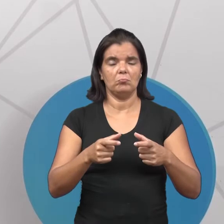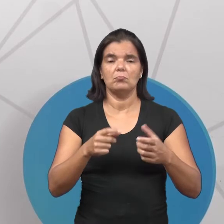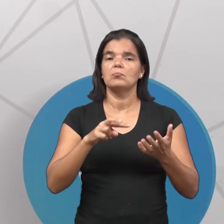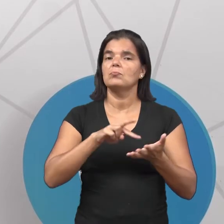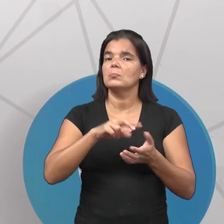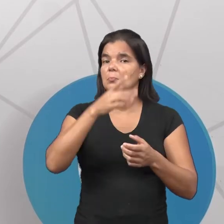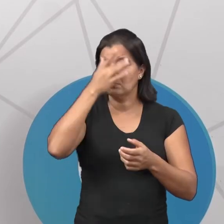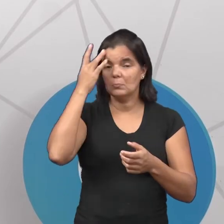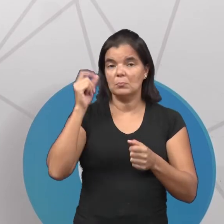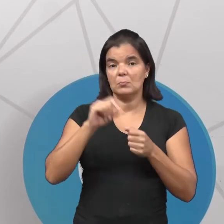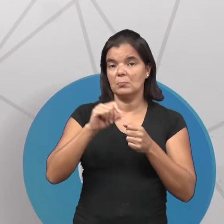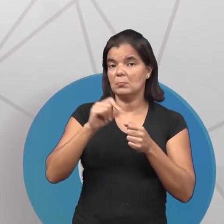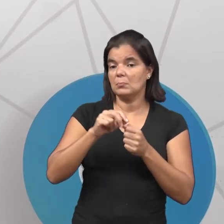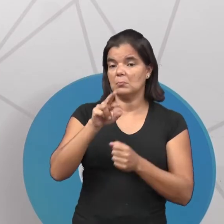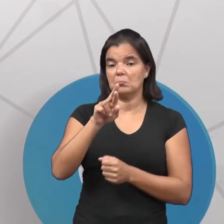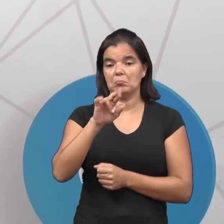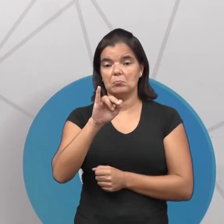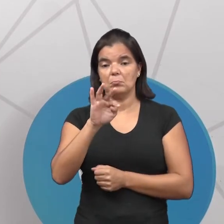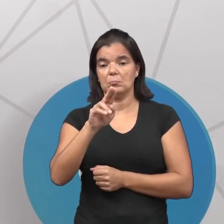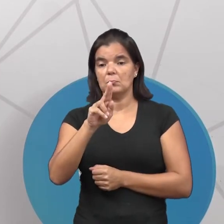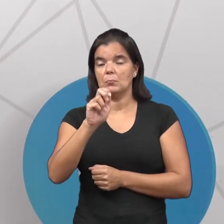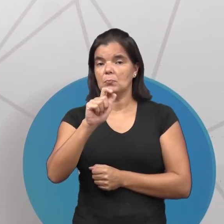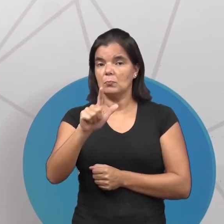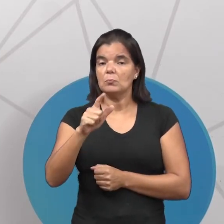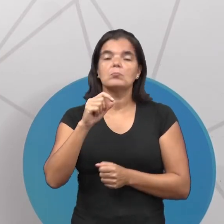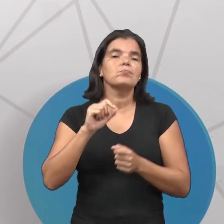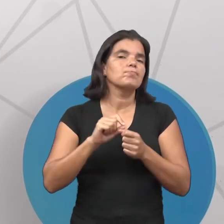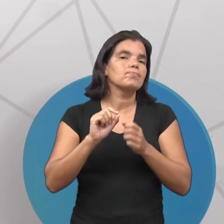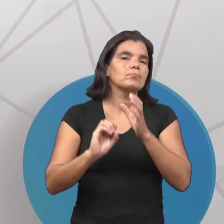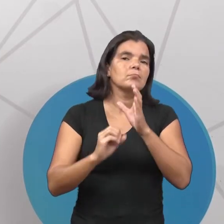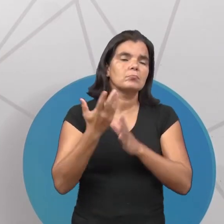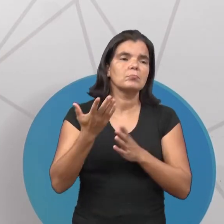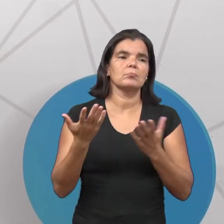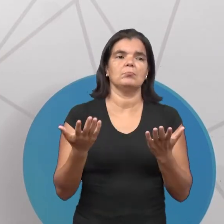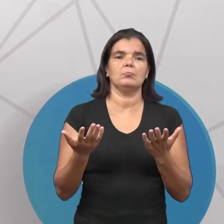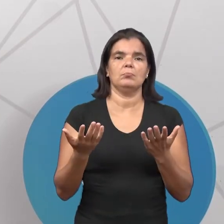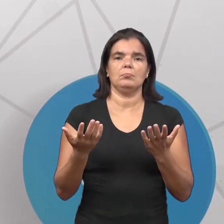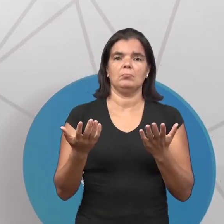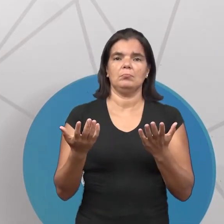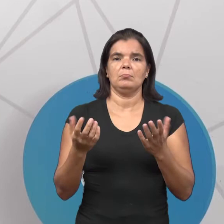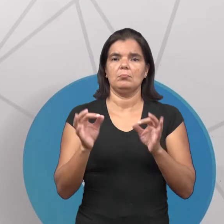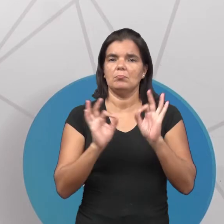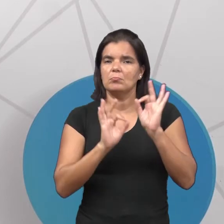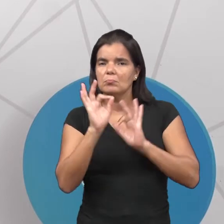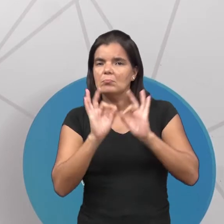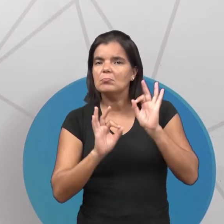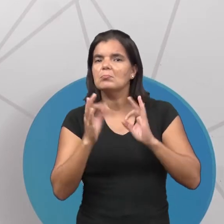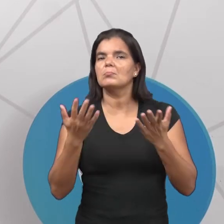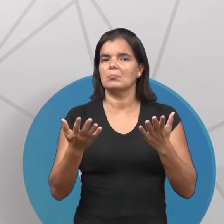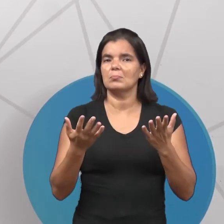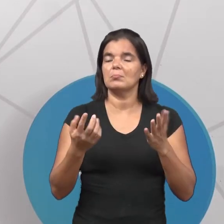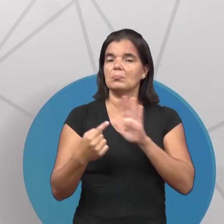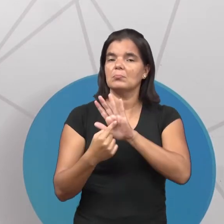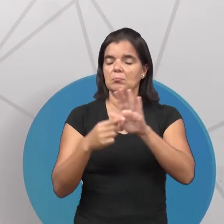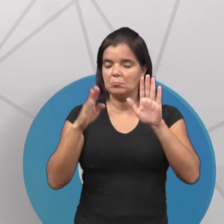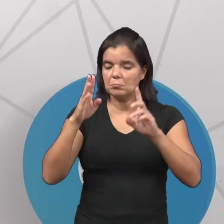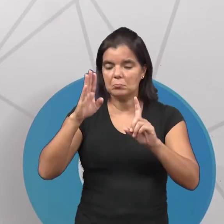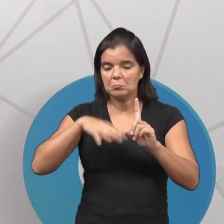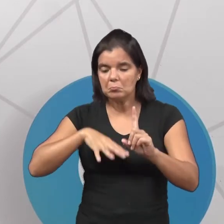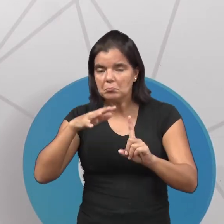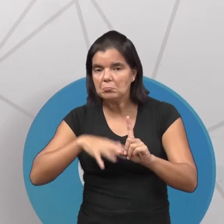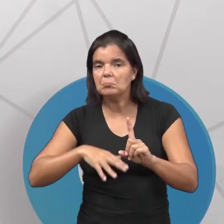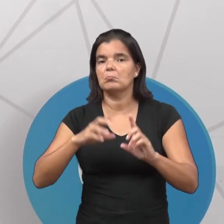ritualístico, criado de alguma forma para fazer rituais que reverenciassem